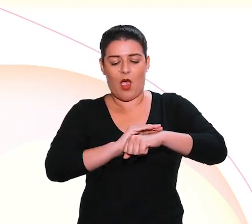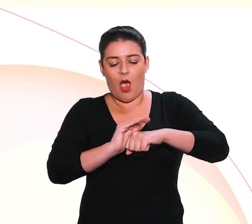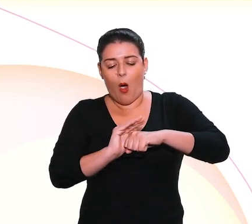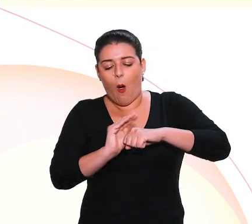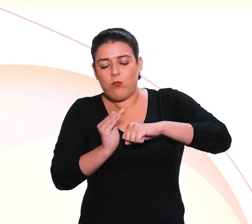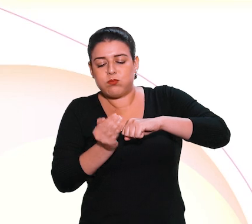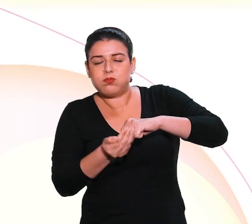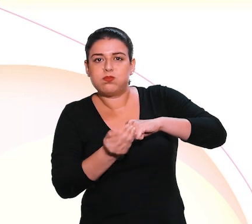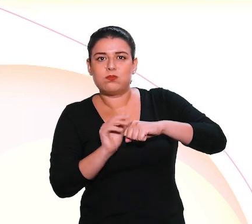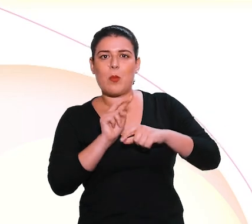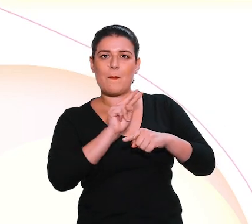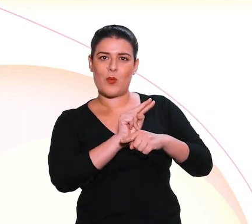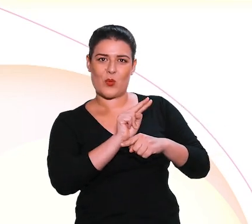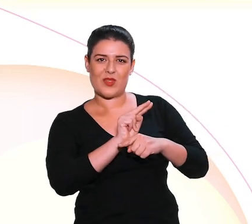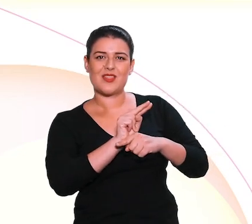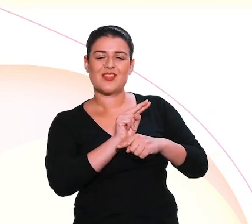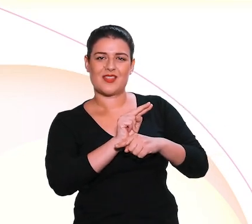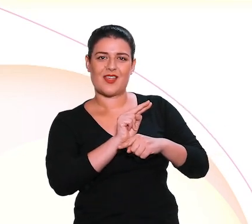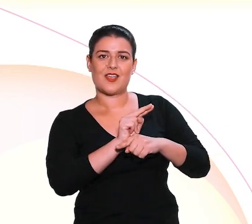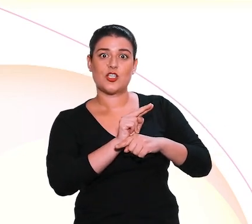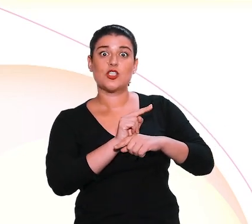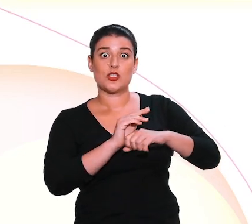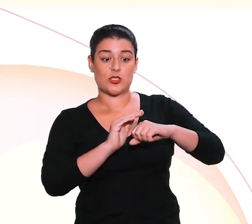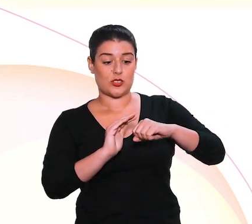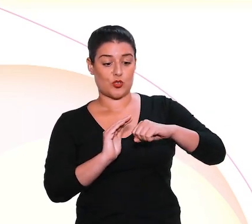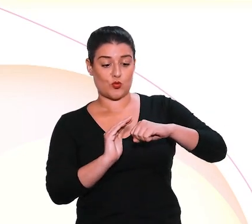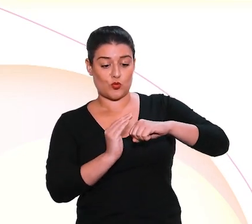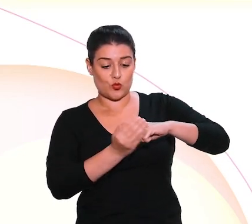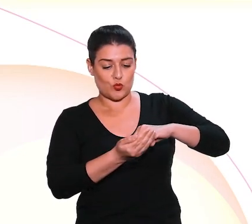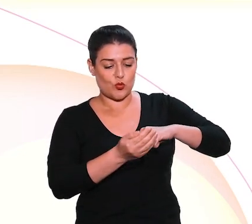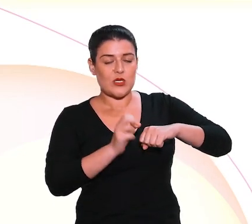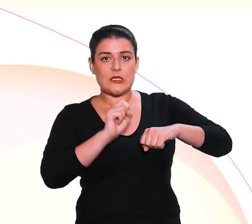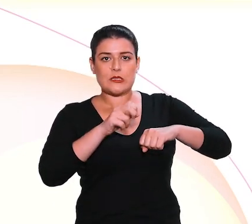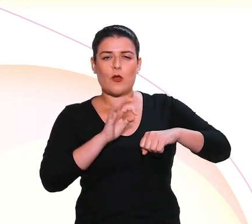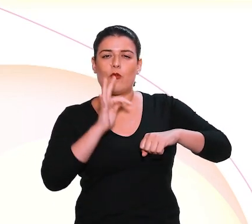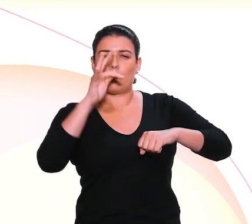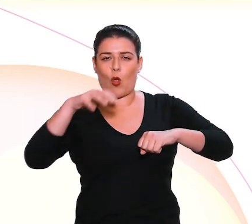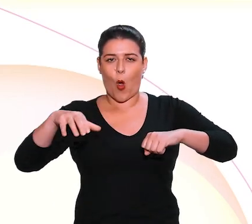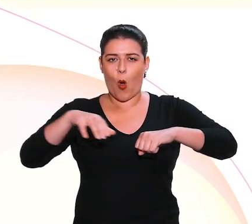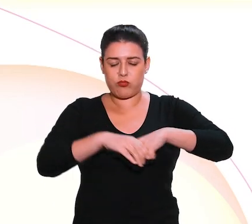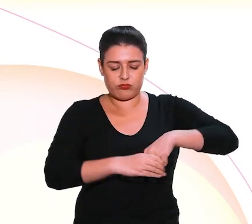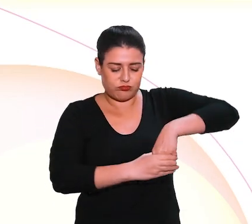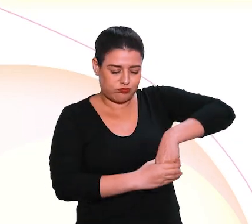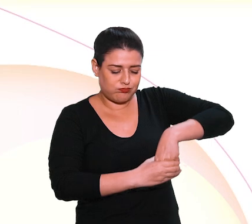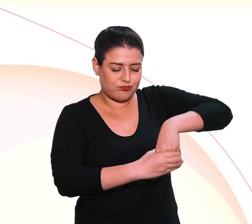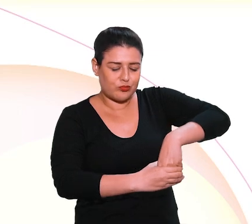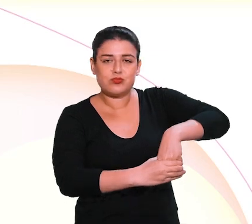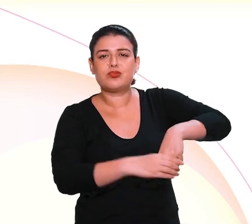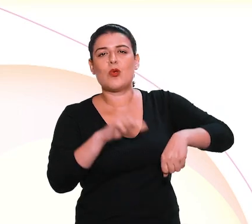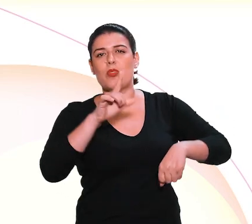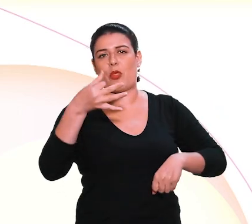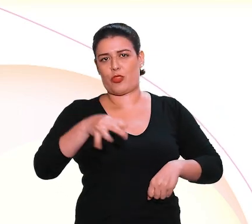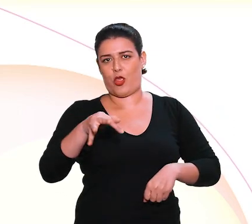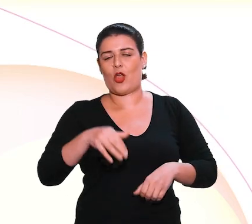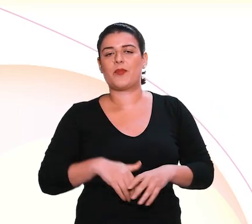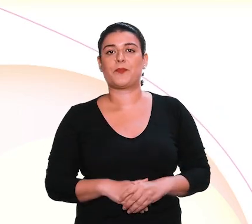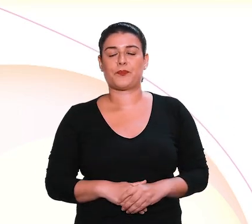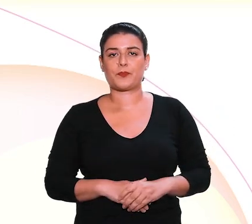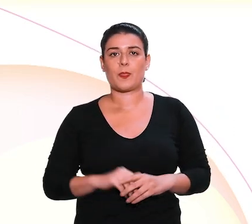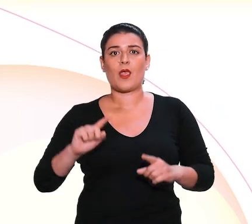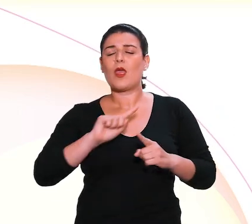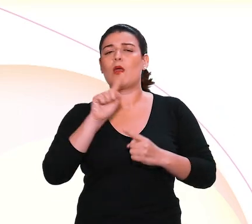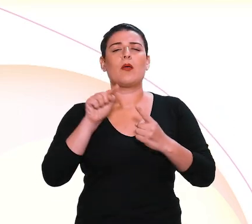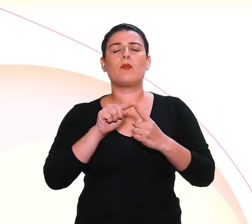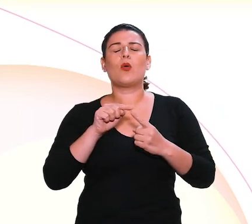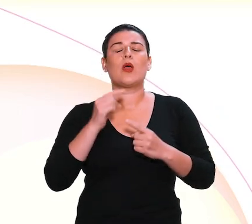mole para proteger a ponta do osso para que quando haja descarga de peso não doa, principalmente, né? E é muito importante que